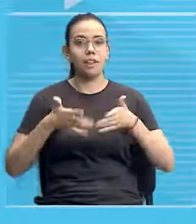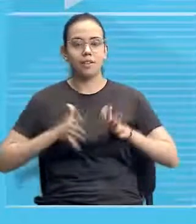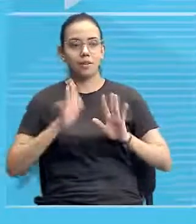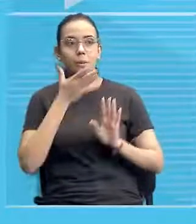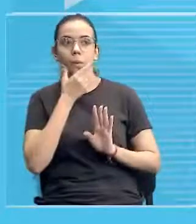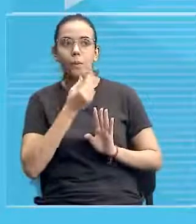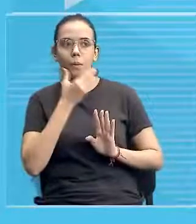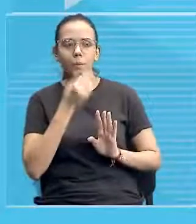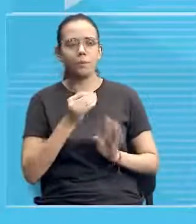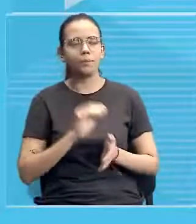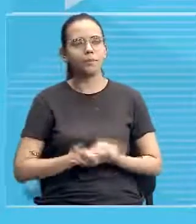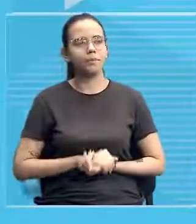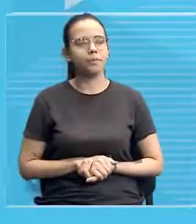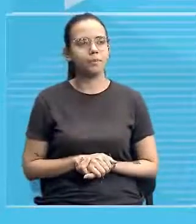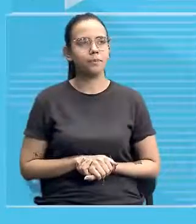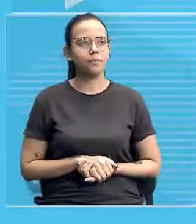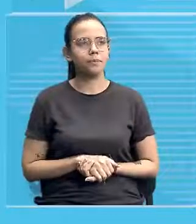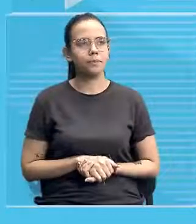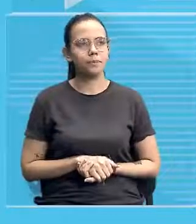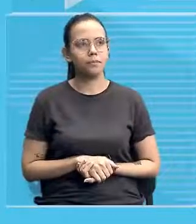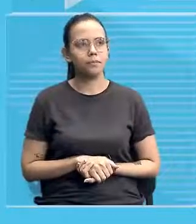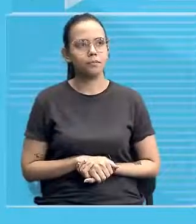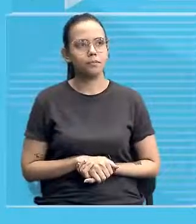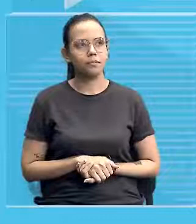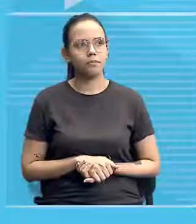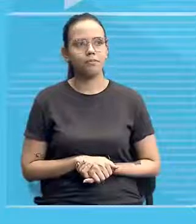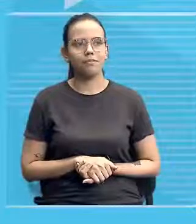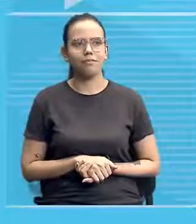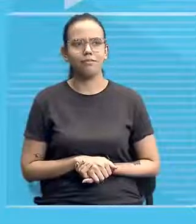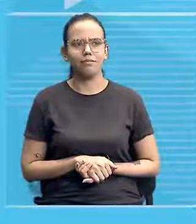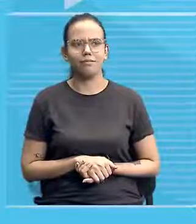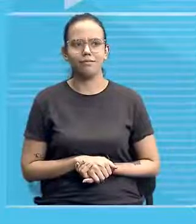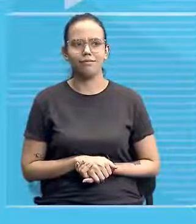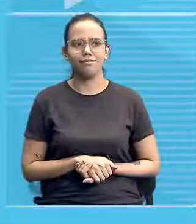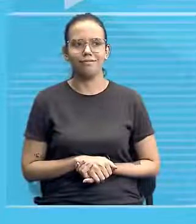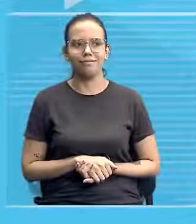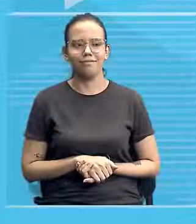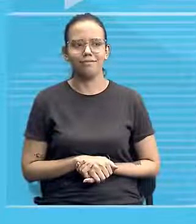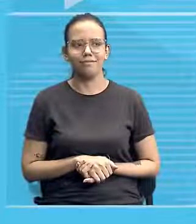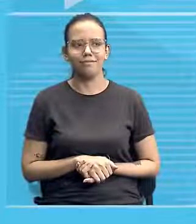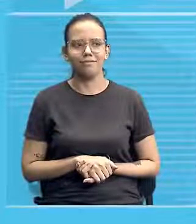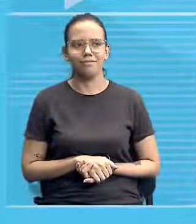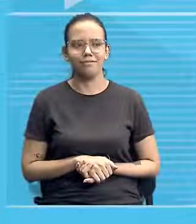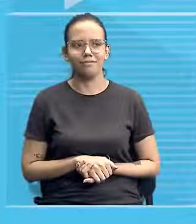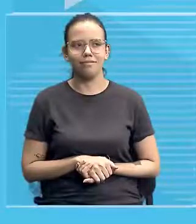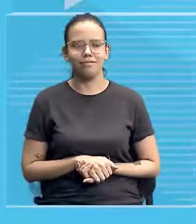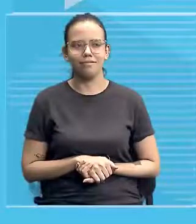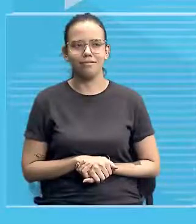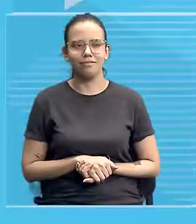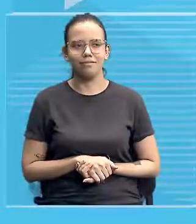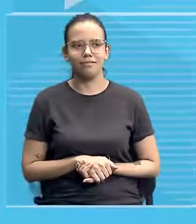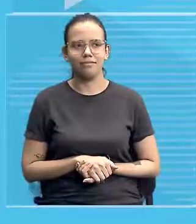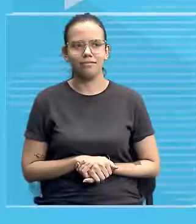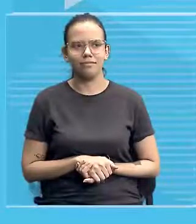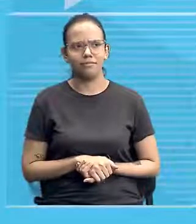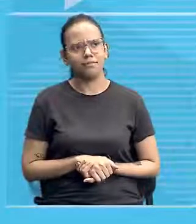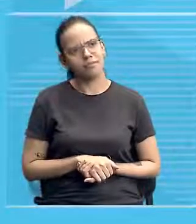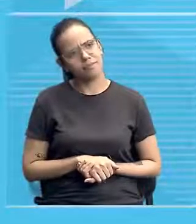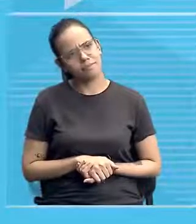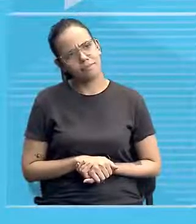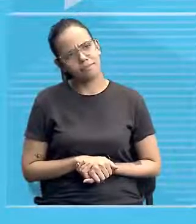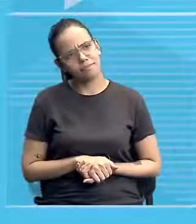Masculino. Você nasceu assim. Ó, questão é esta aqui, ó. Você nasceu